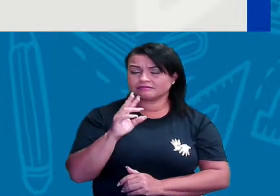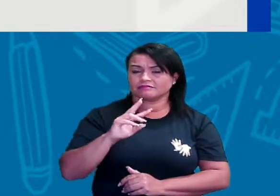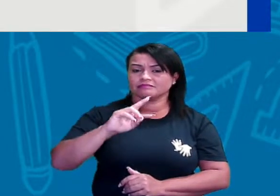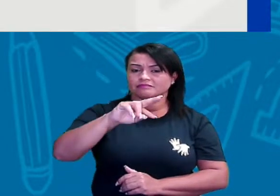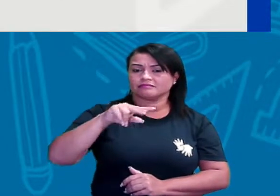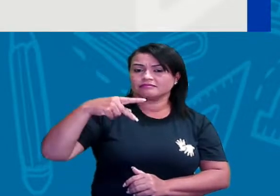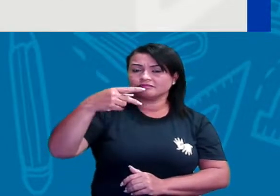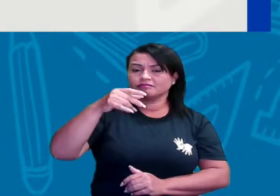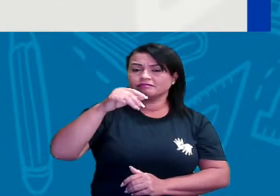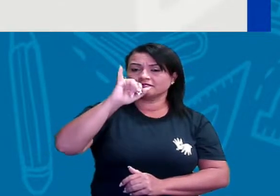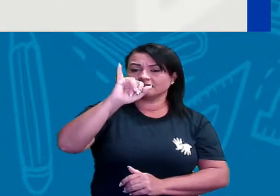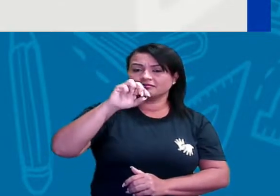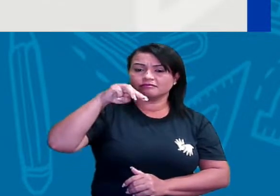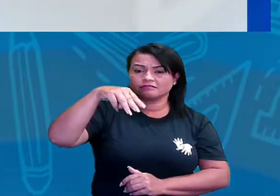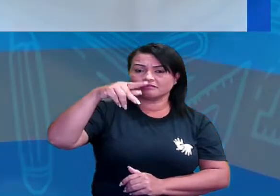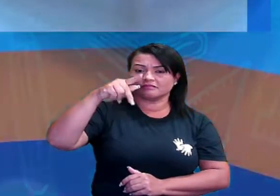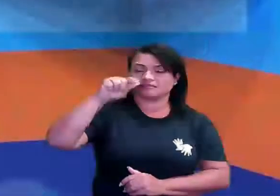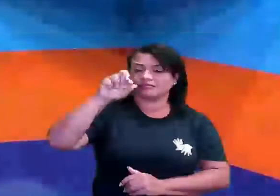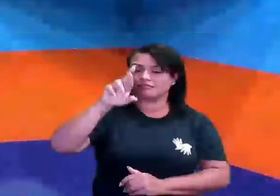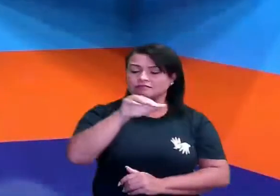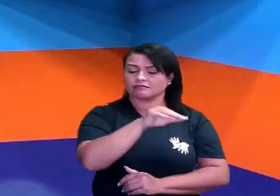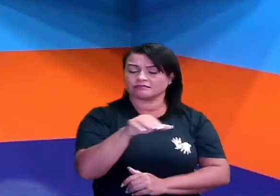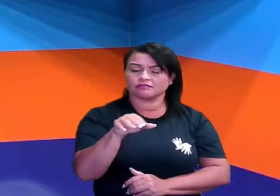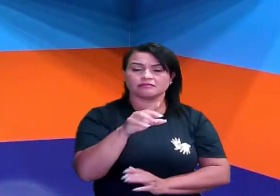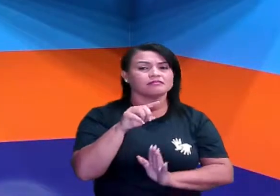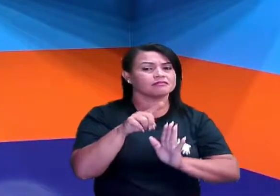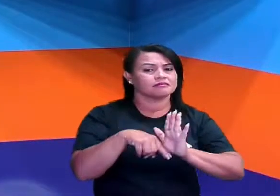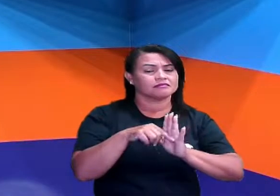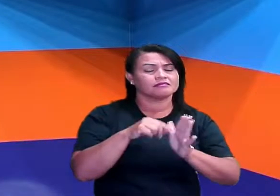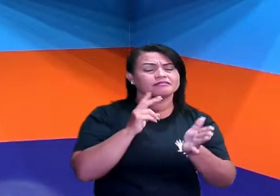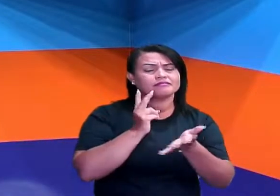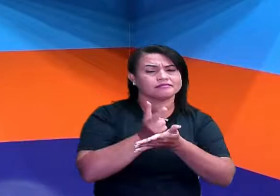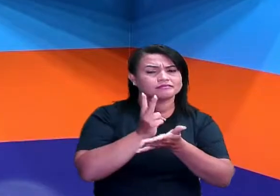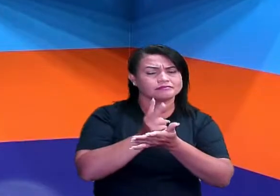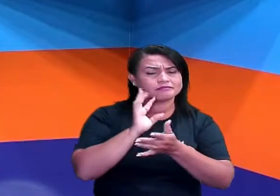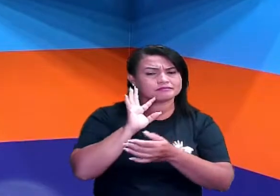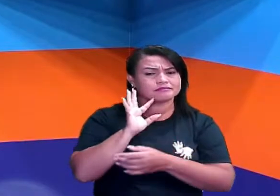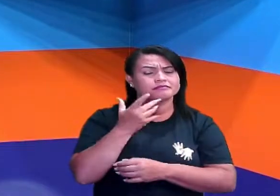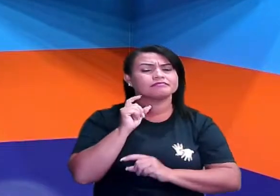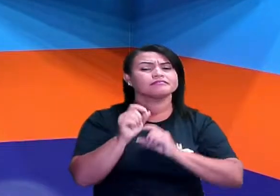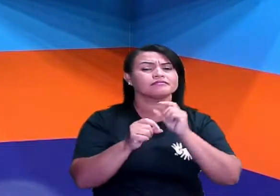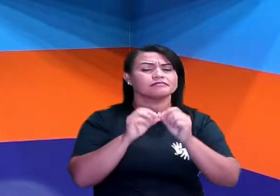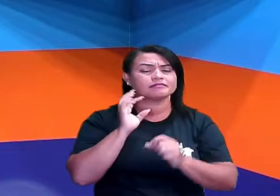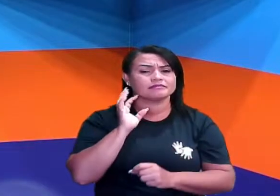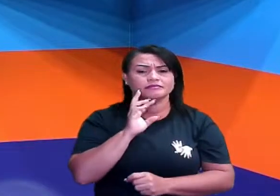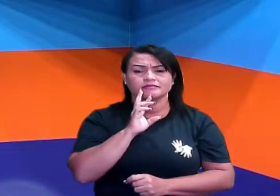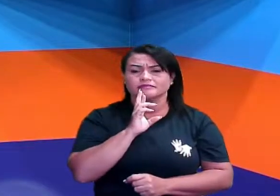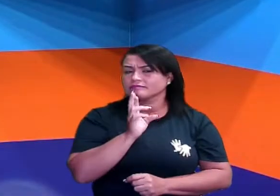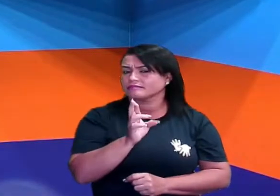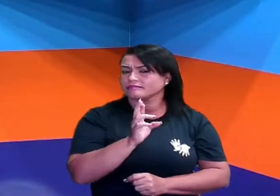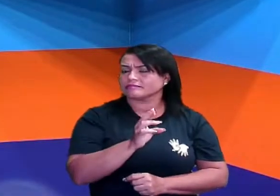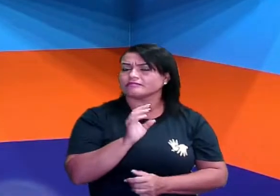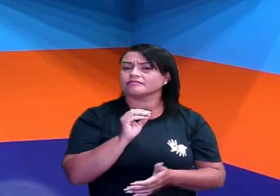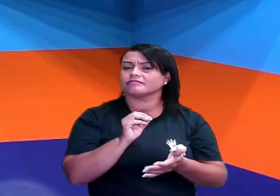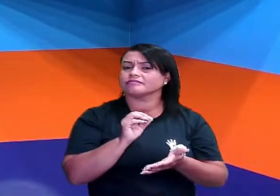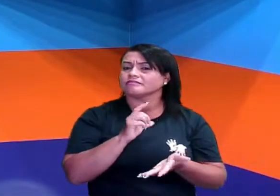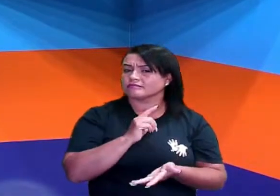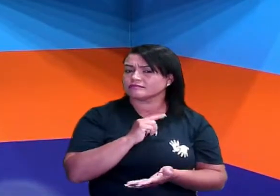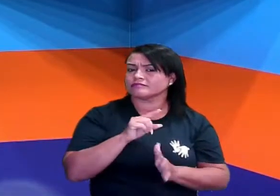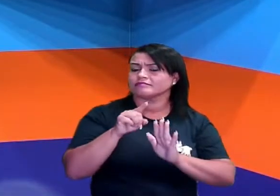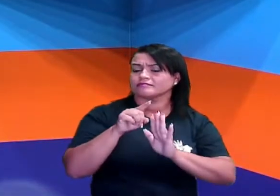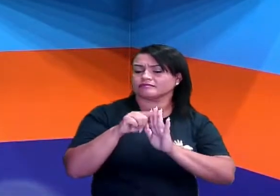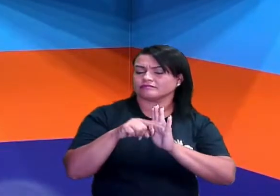ímpar e a minha base é o quê? Negativa. Então, toda vez que isso acontecer, o meu resultado sempre será